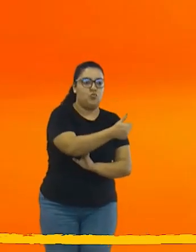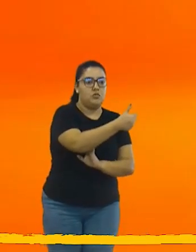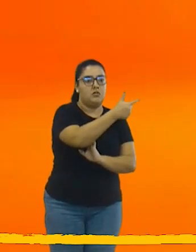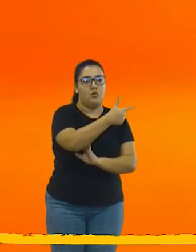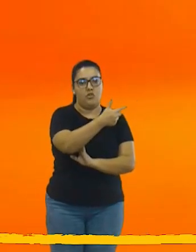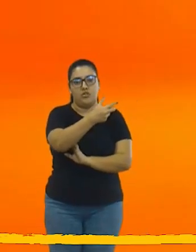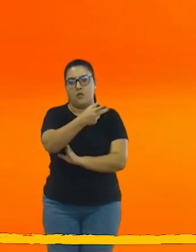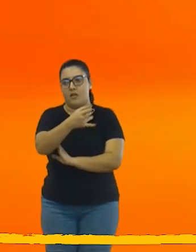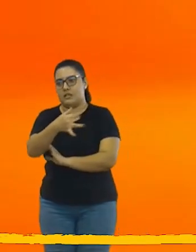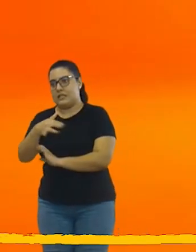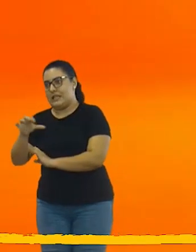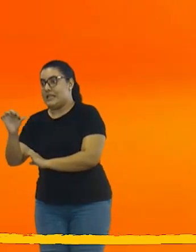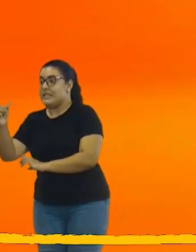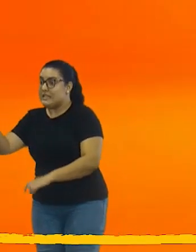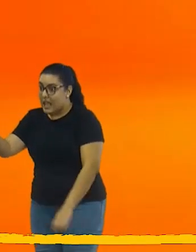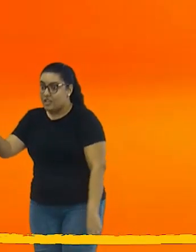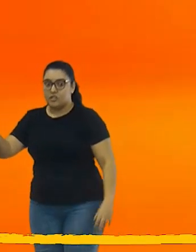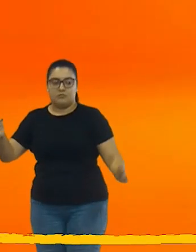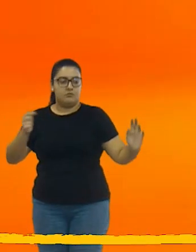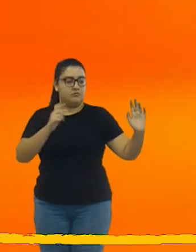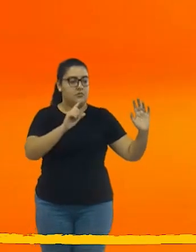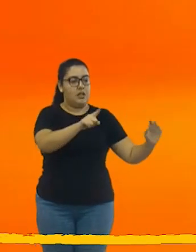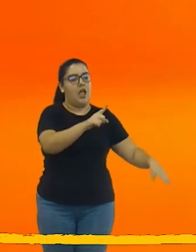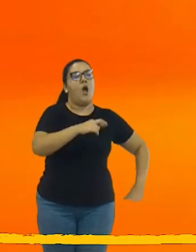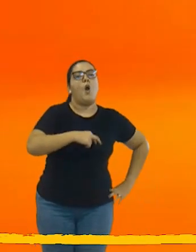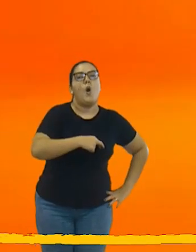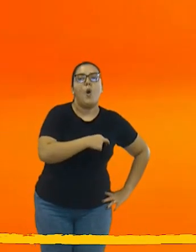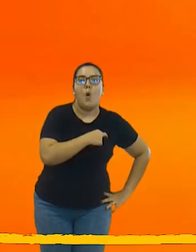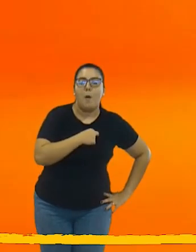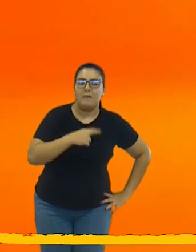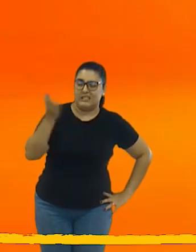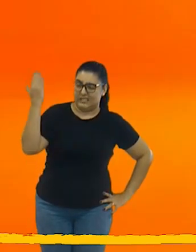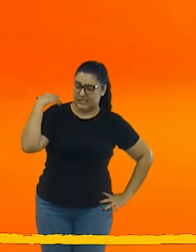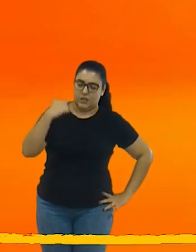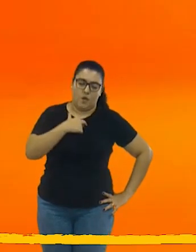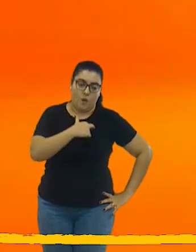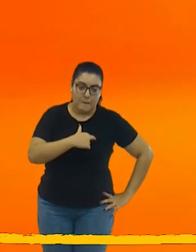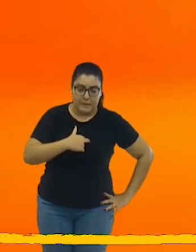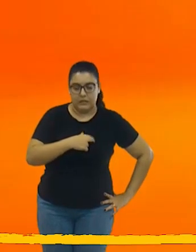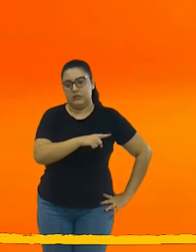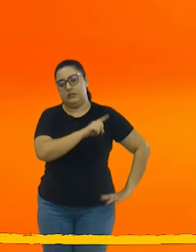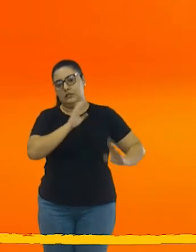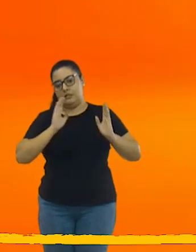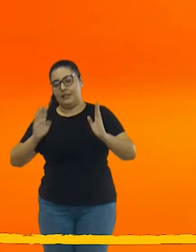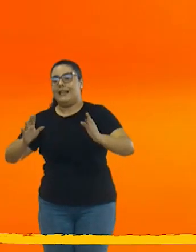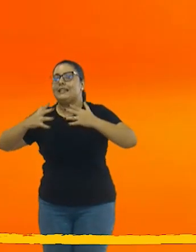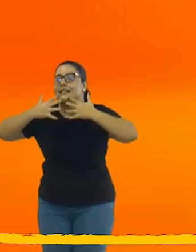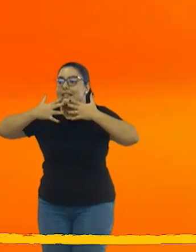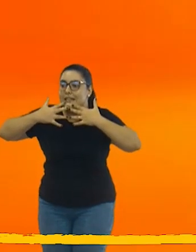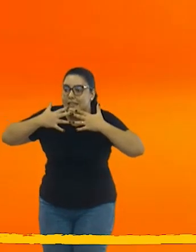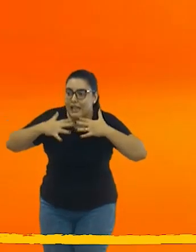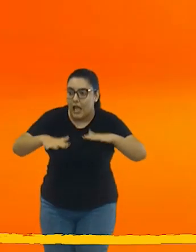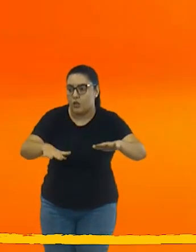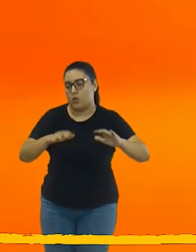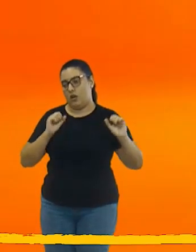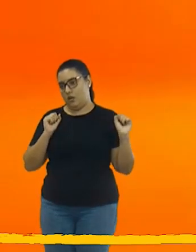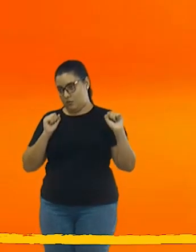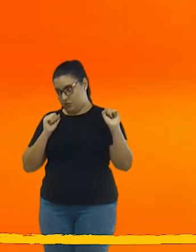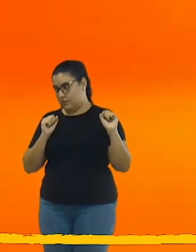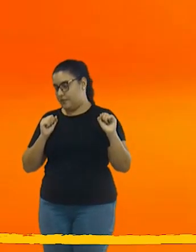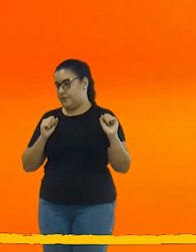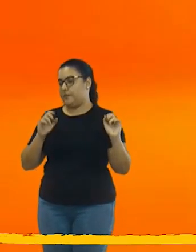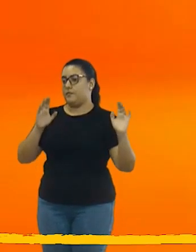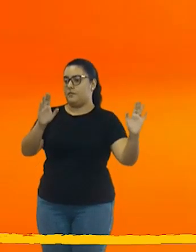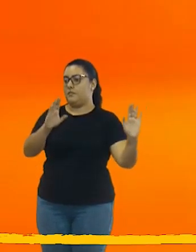romântico idealizado, de José de Alencar, para o regionalismo naturalista determinista,